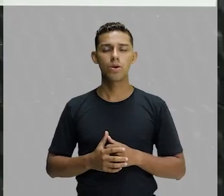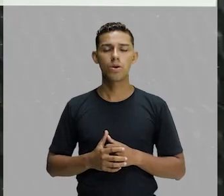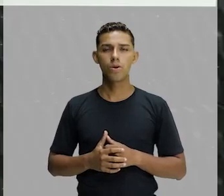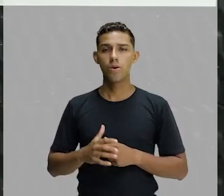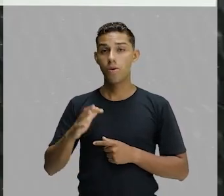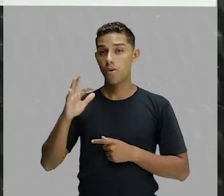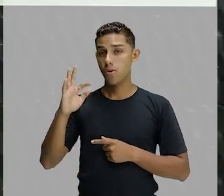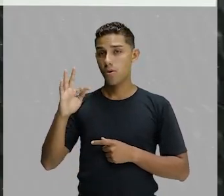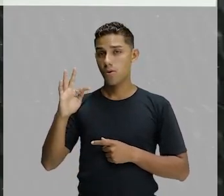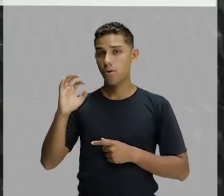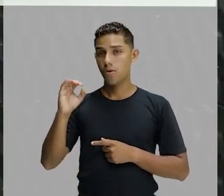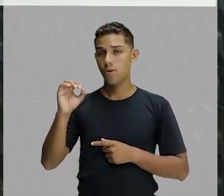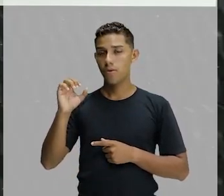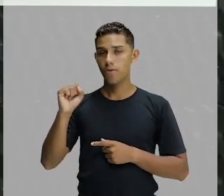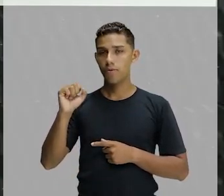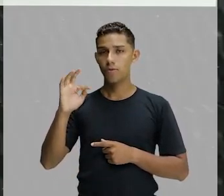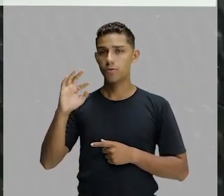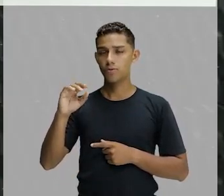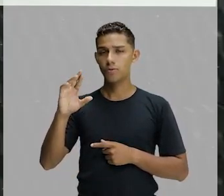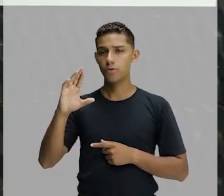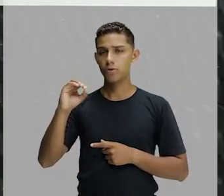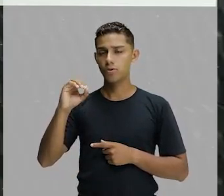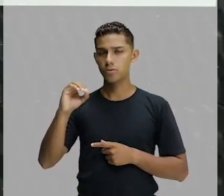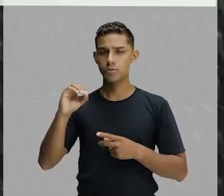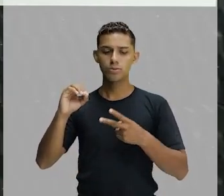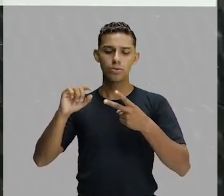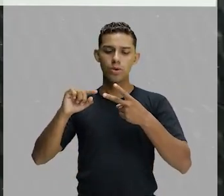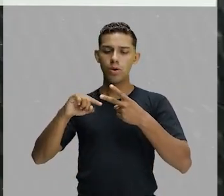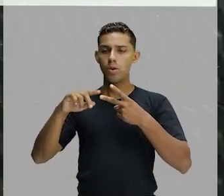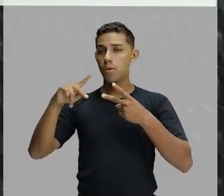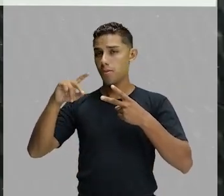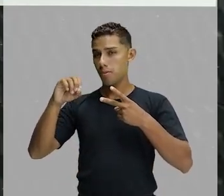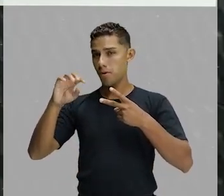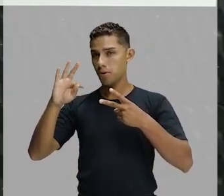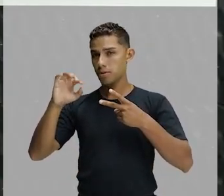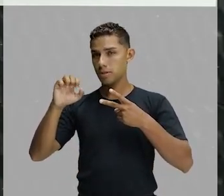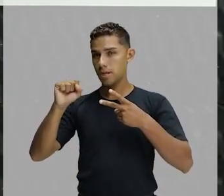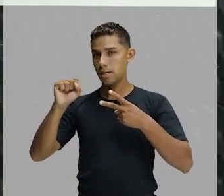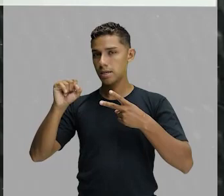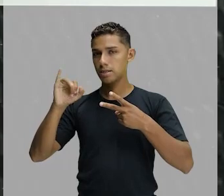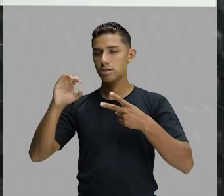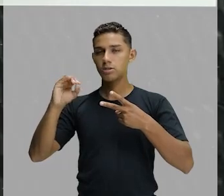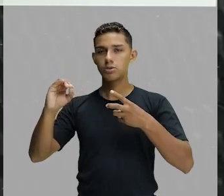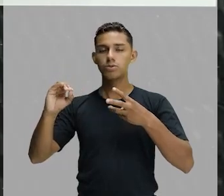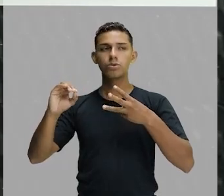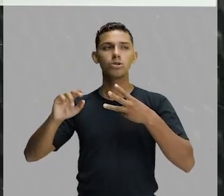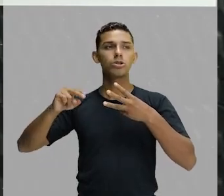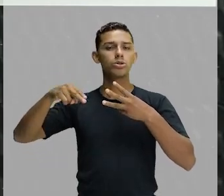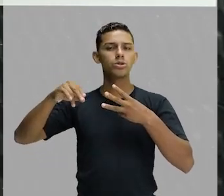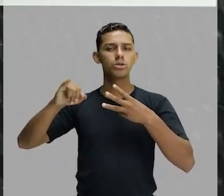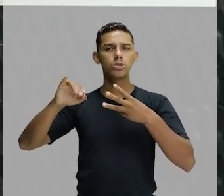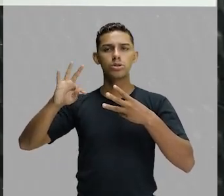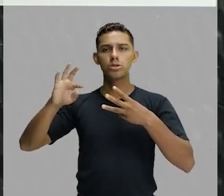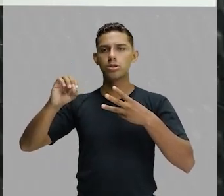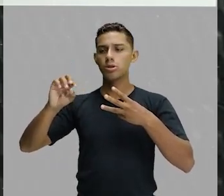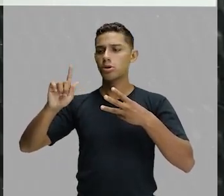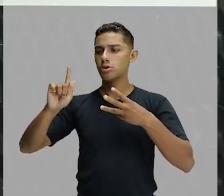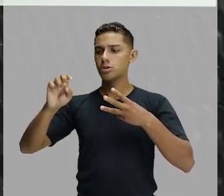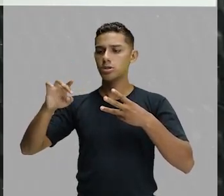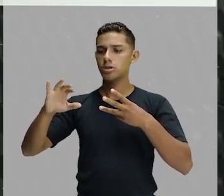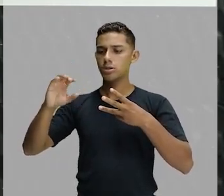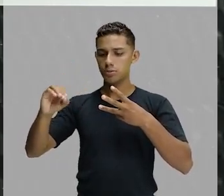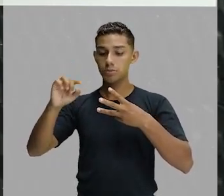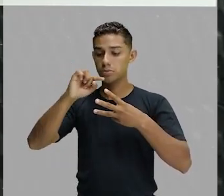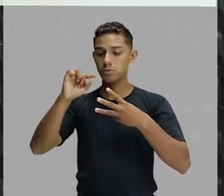são macronutrientes muito importantes ali para que a planta produza substâncias orgânicas, ok?